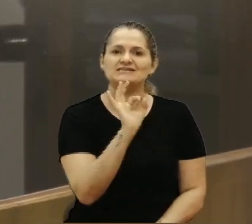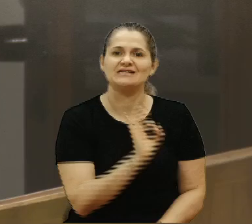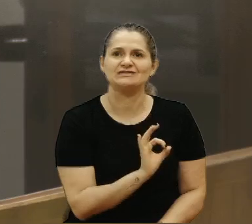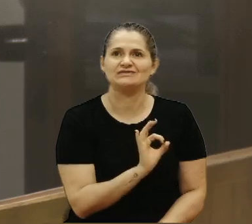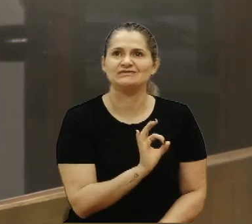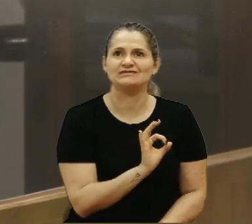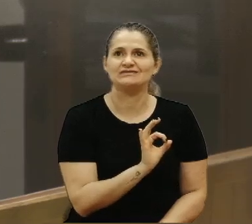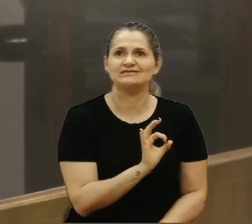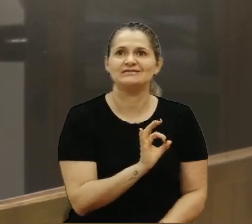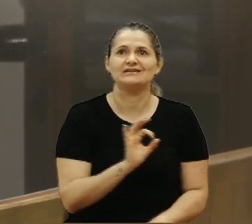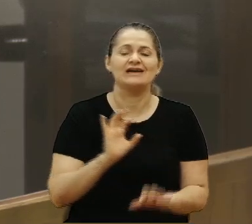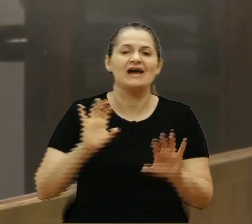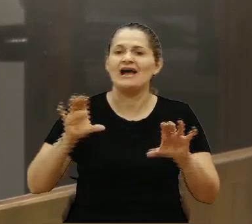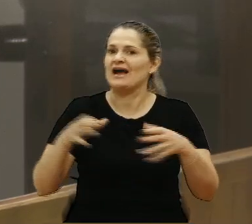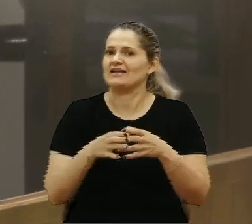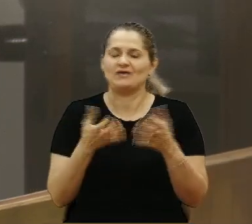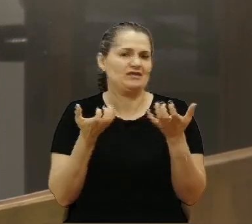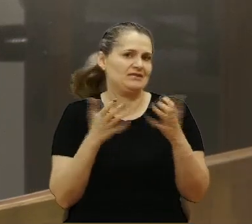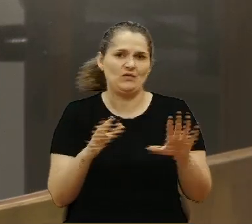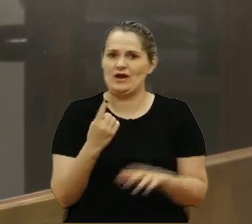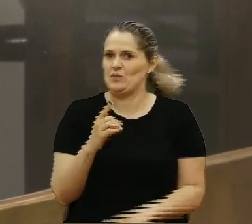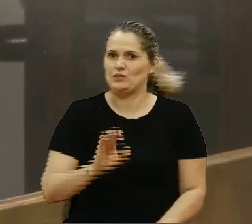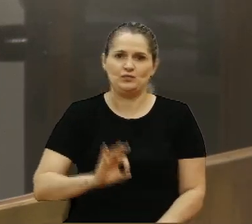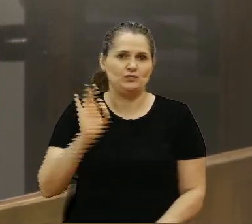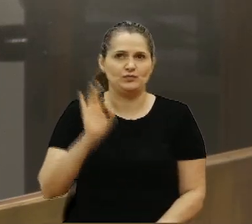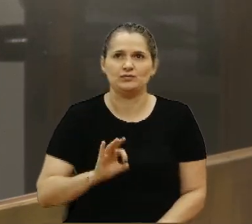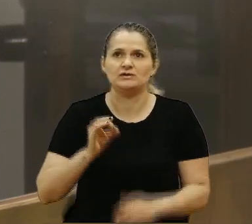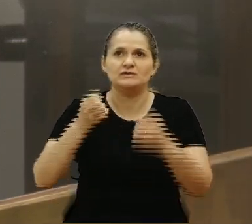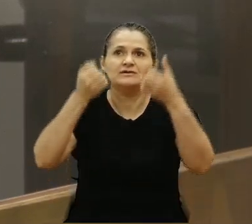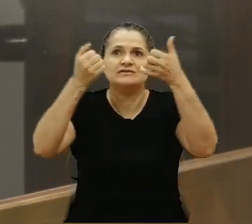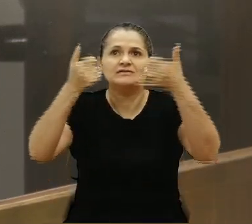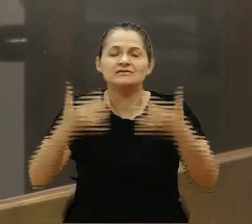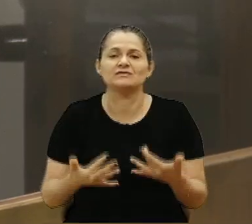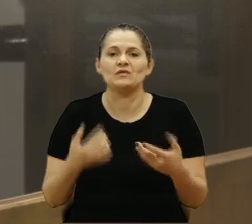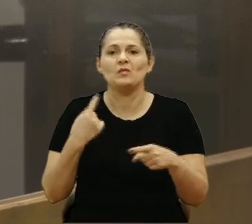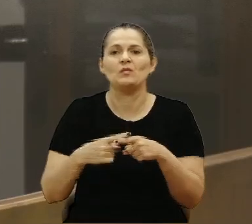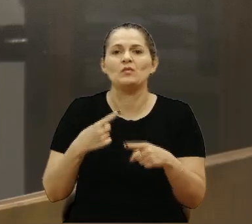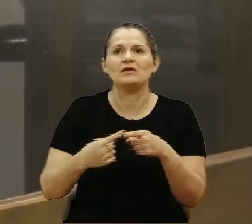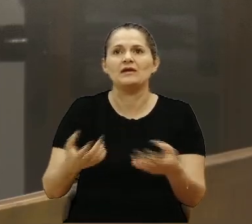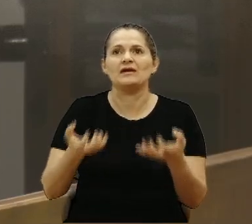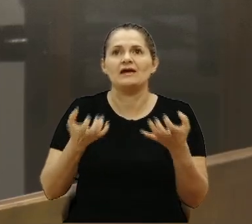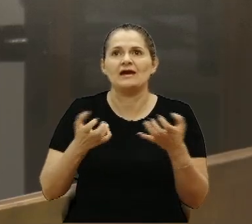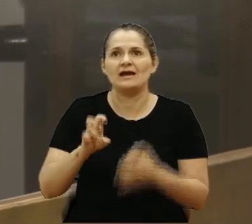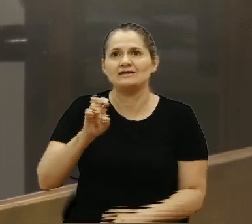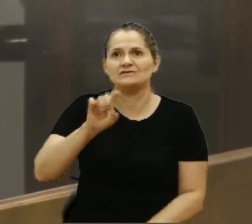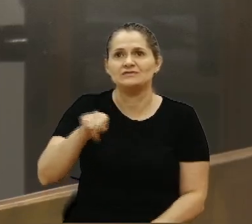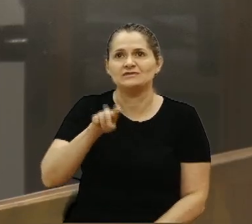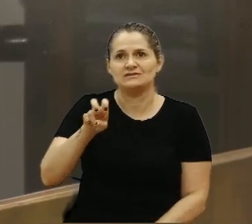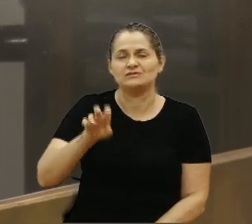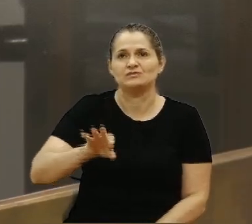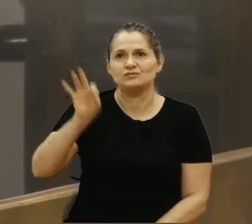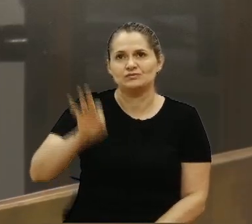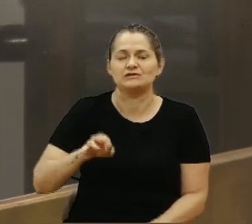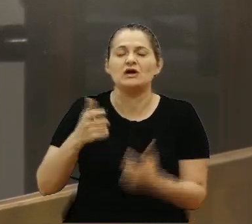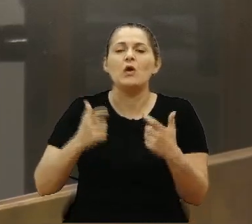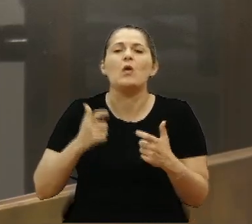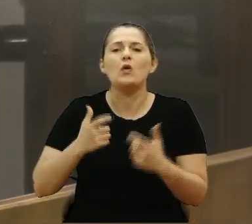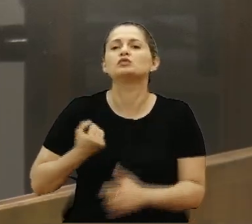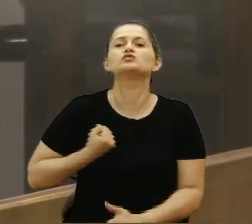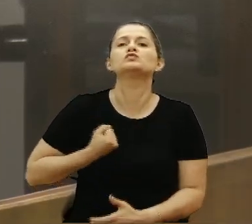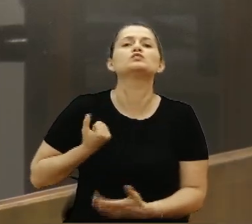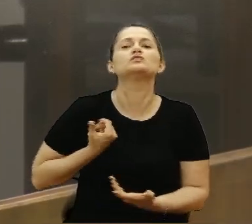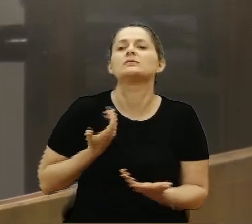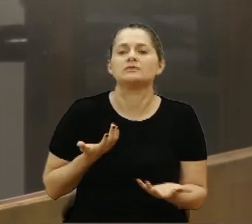E a categoria não aceitou. E eu vou explicar de onde que vem que nós queremos um reajuste de 5,5%. Ele vem da onde, gente?